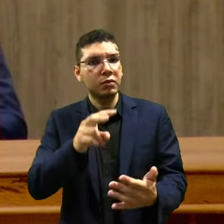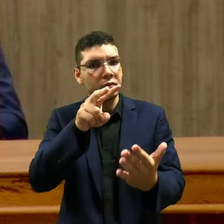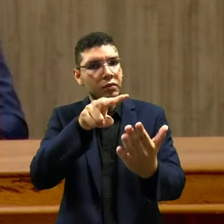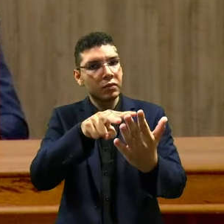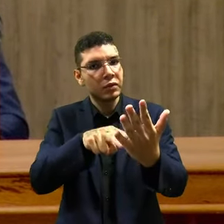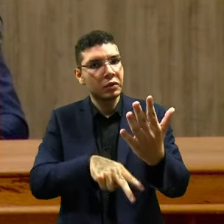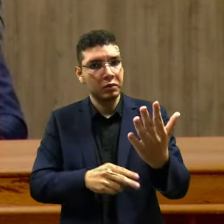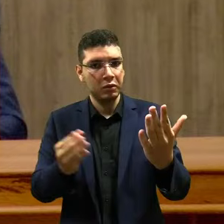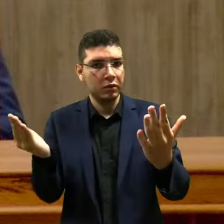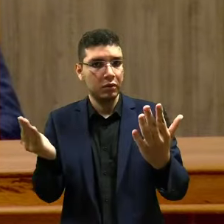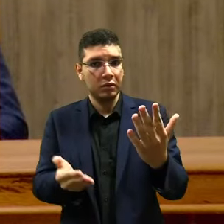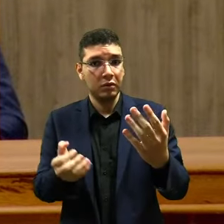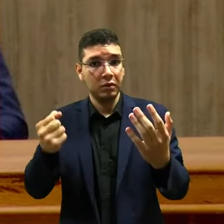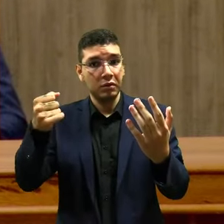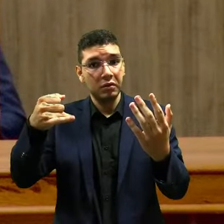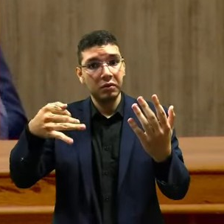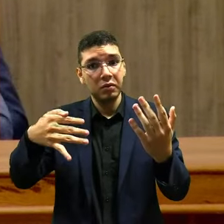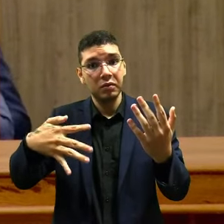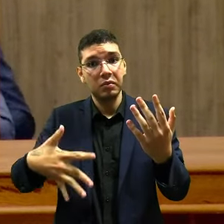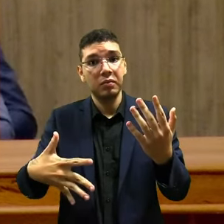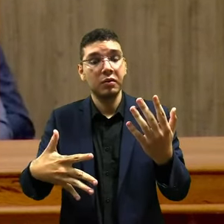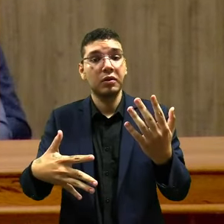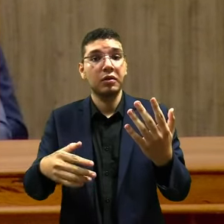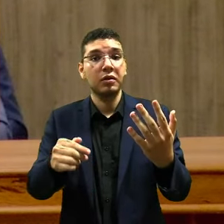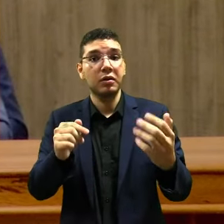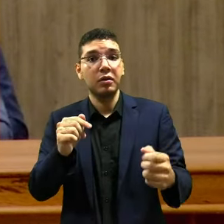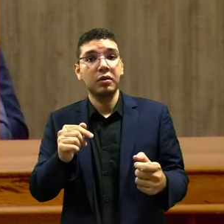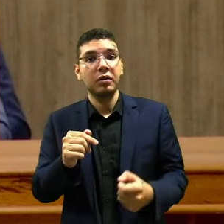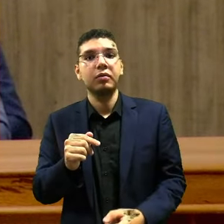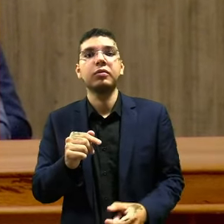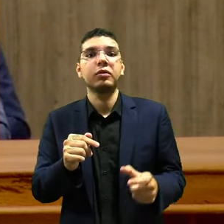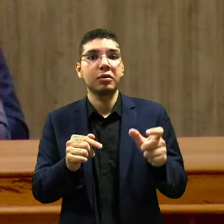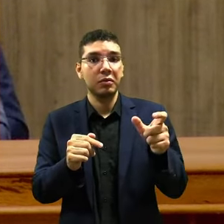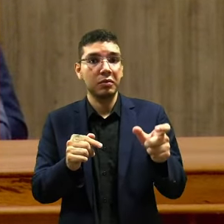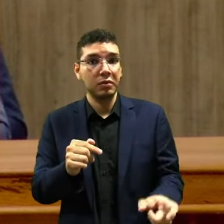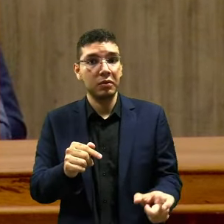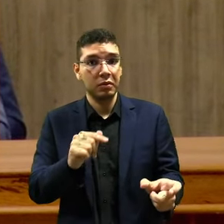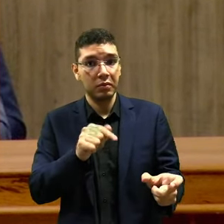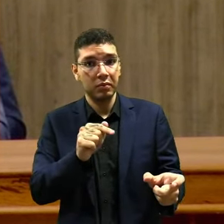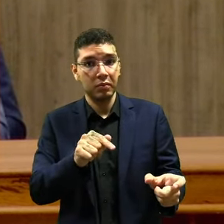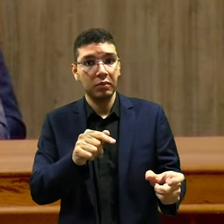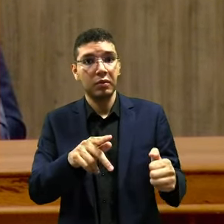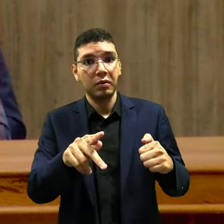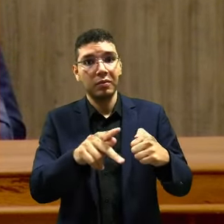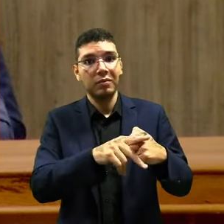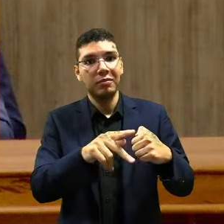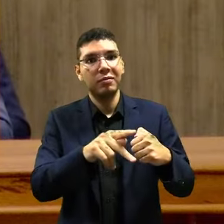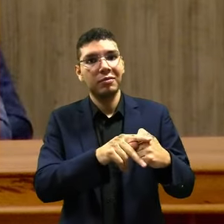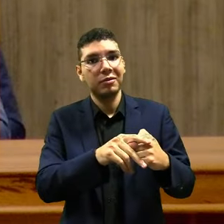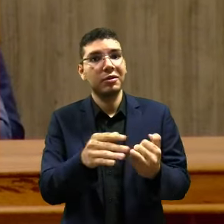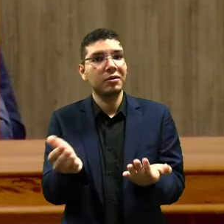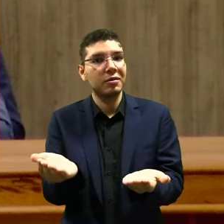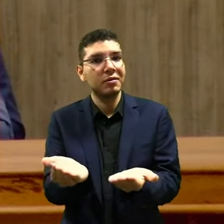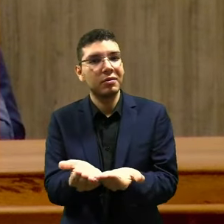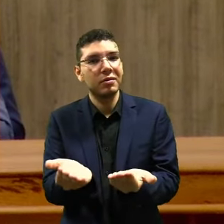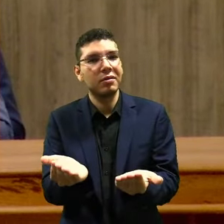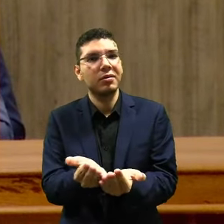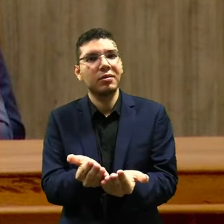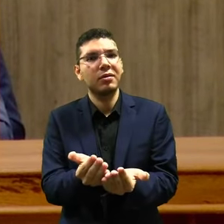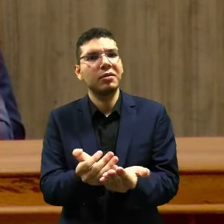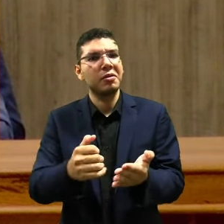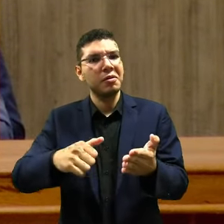claro que esse homem era um crente não era um crente de